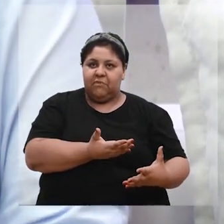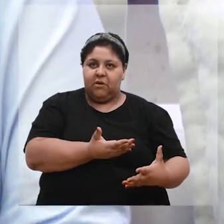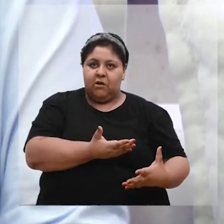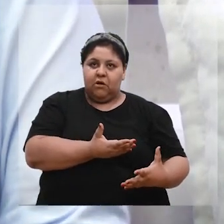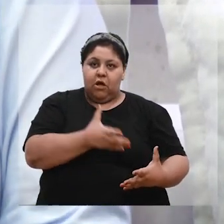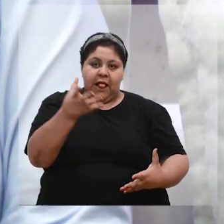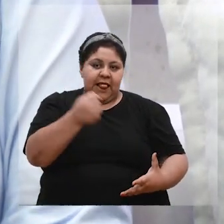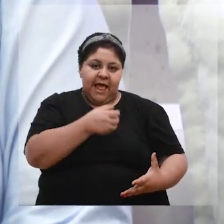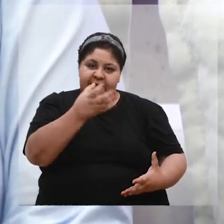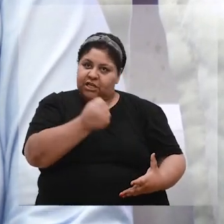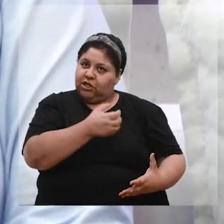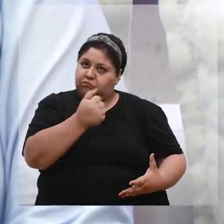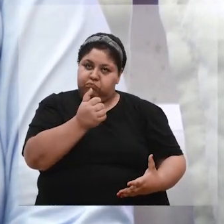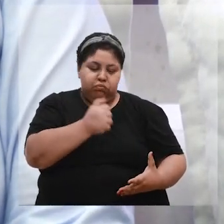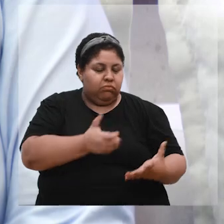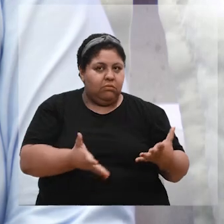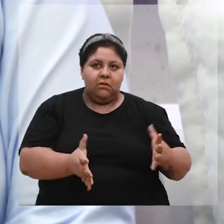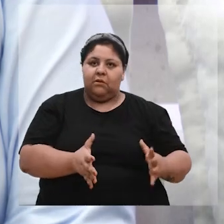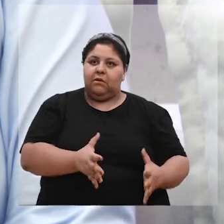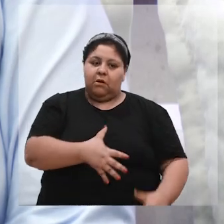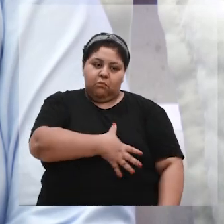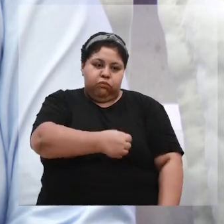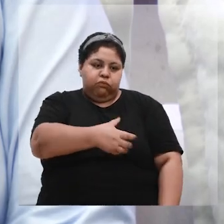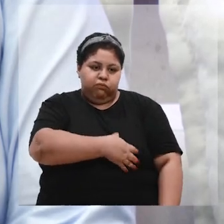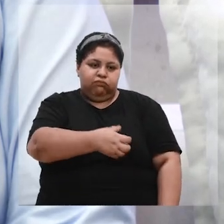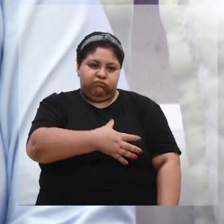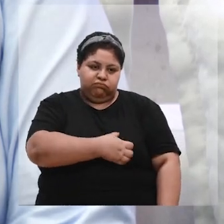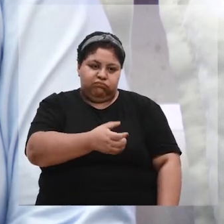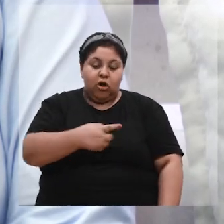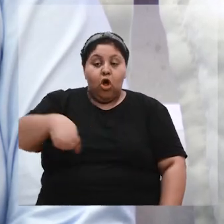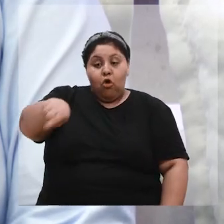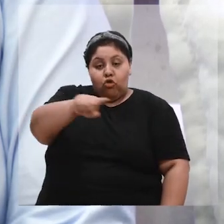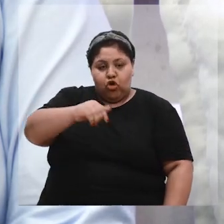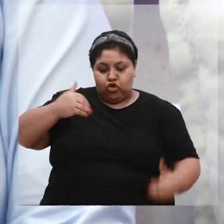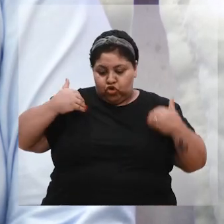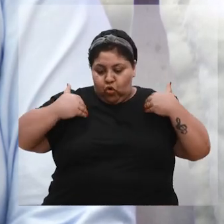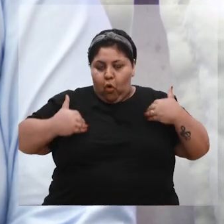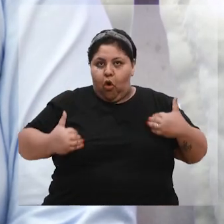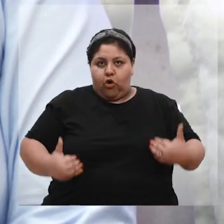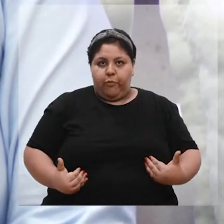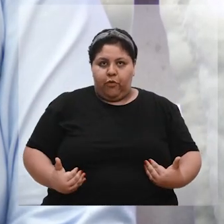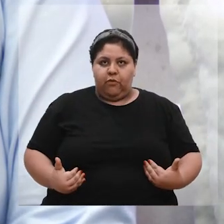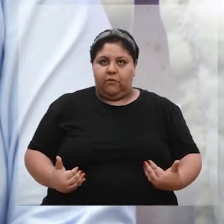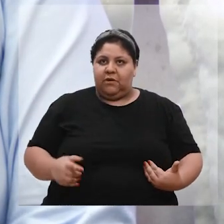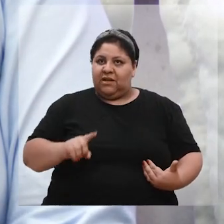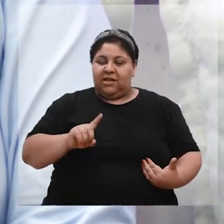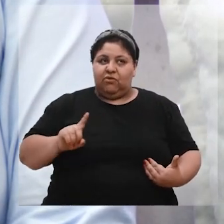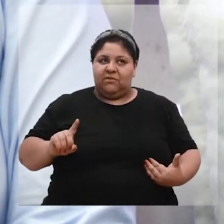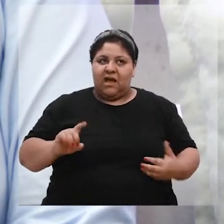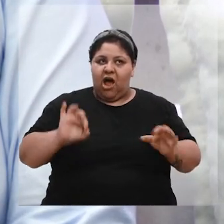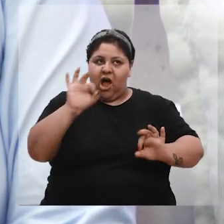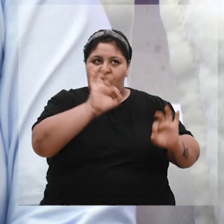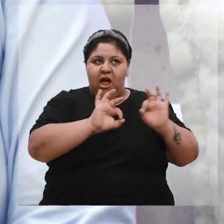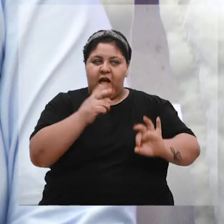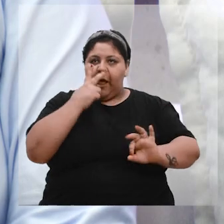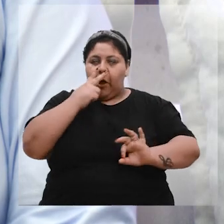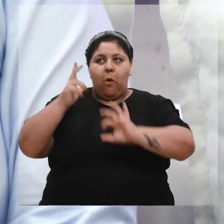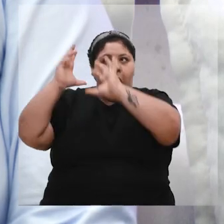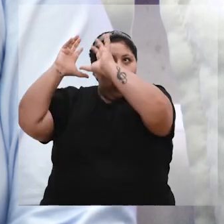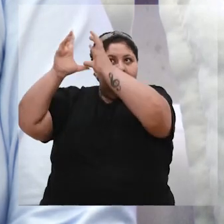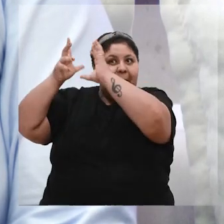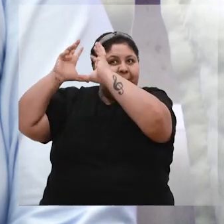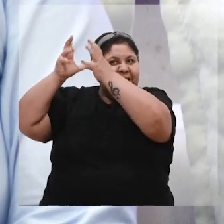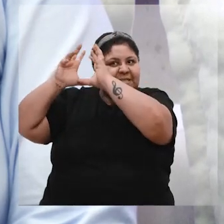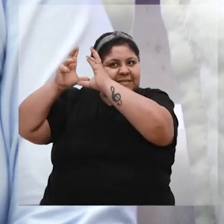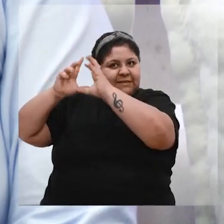gente produz leite enquanto a criança quer. Então, assim... o nosso corpo não tá programado como a